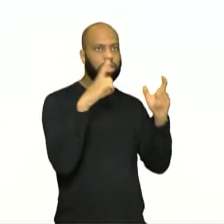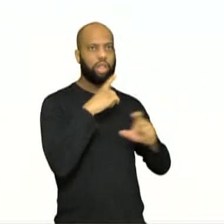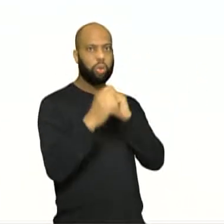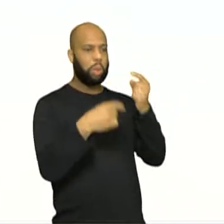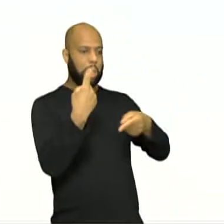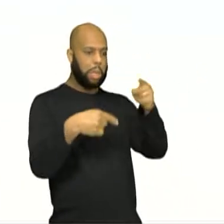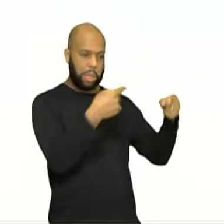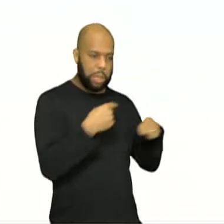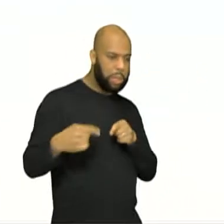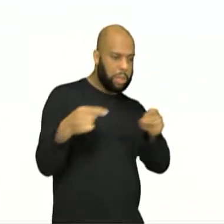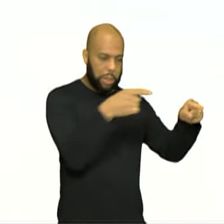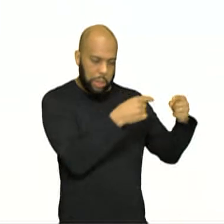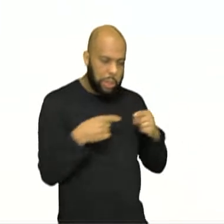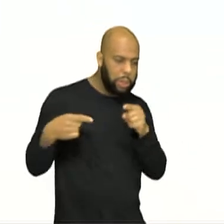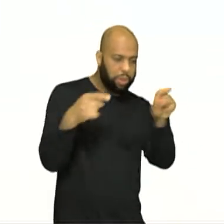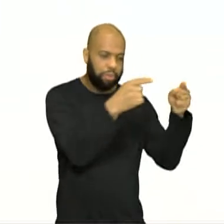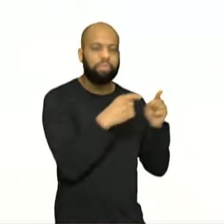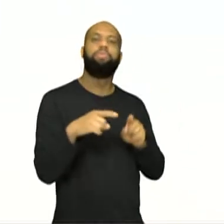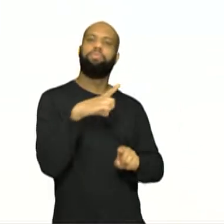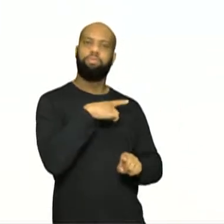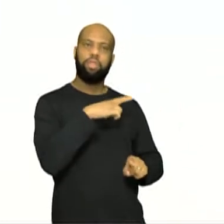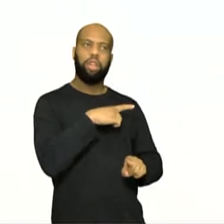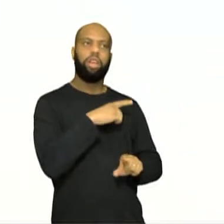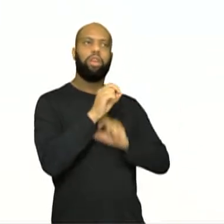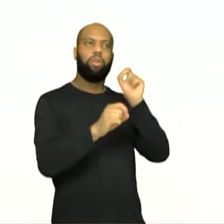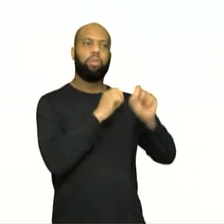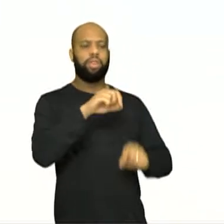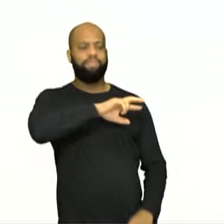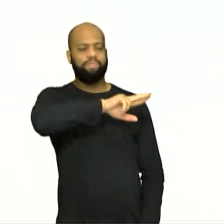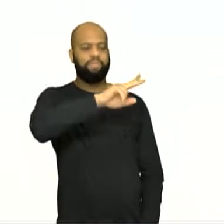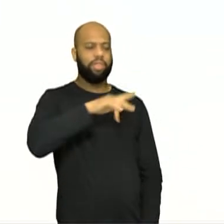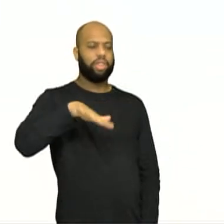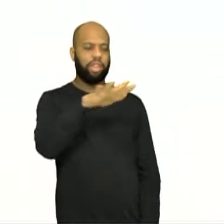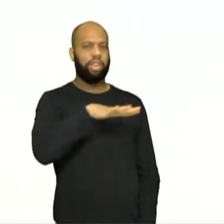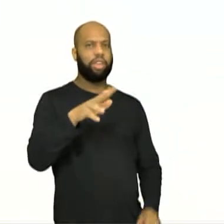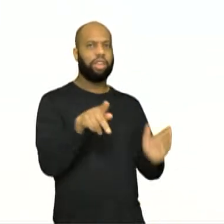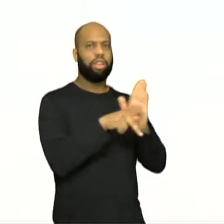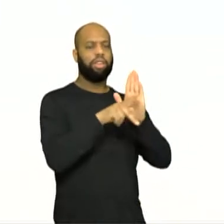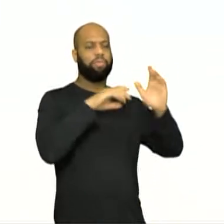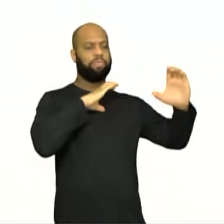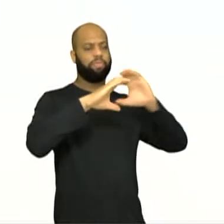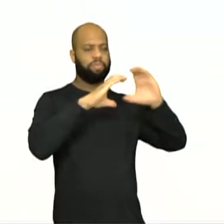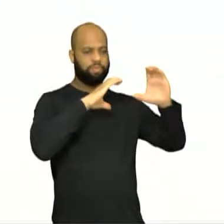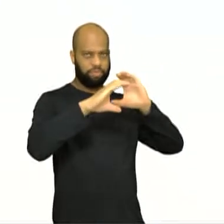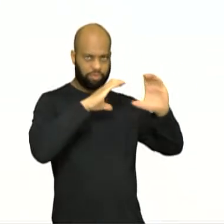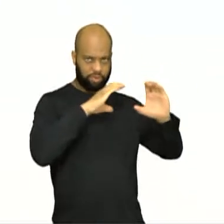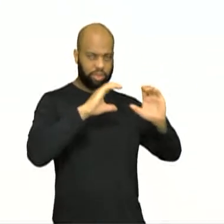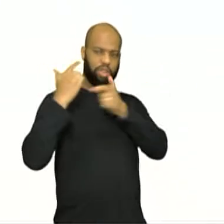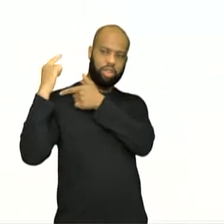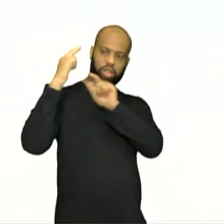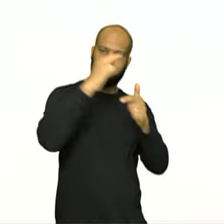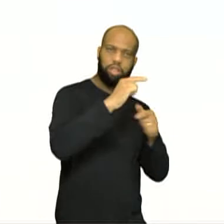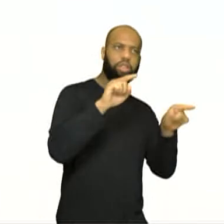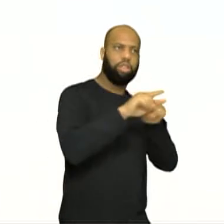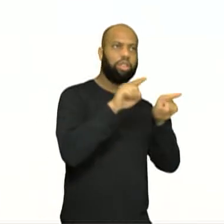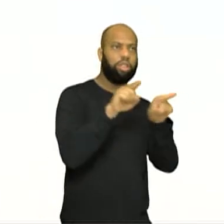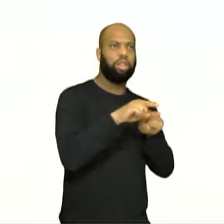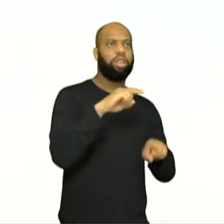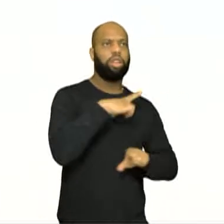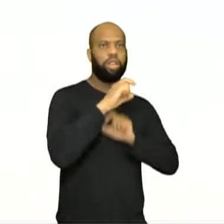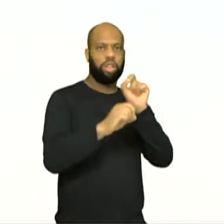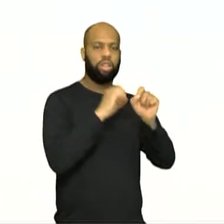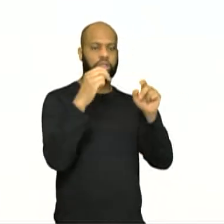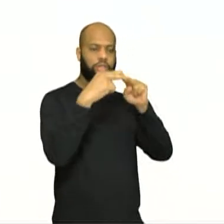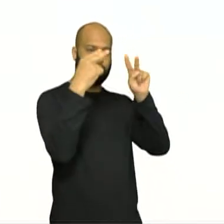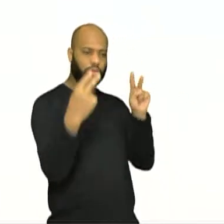polêmicas, amplamente debatidas pelos veículos de informação e comunicação, tanto tradicionais quanto